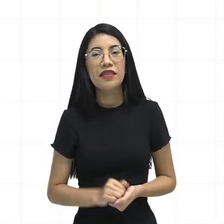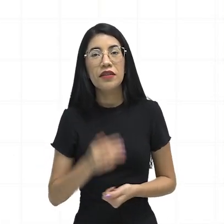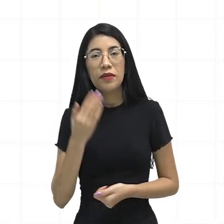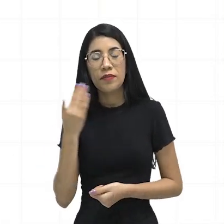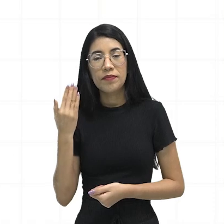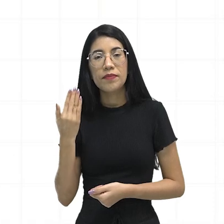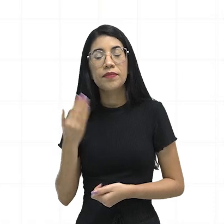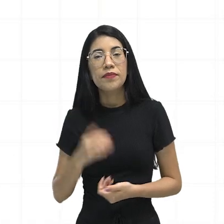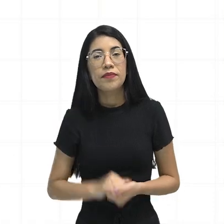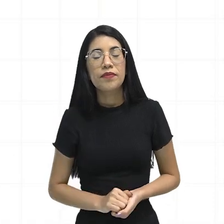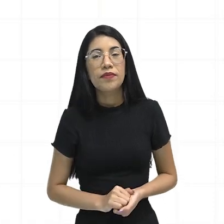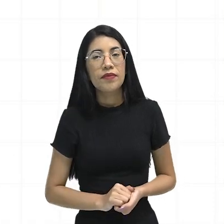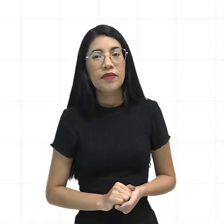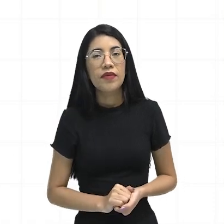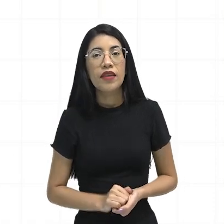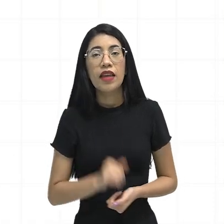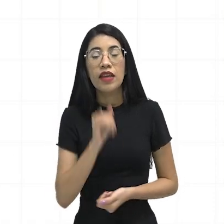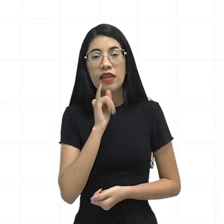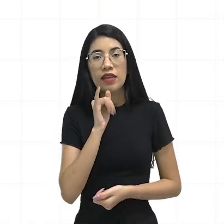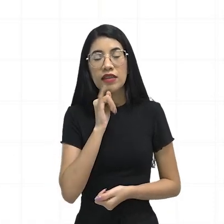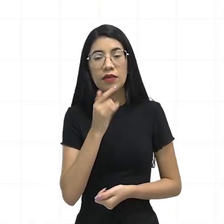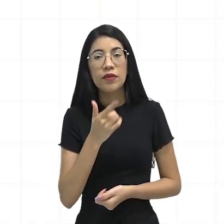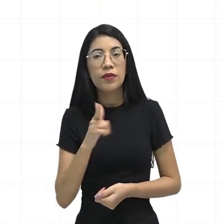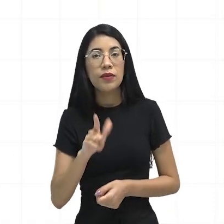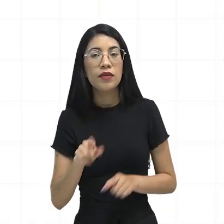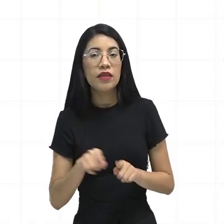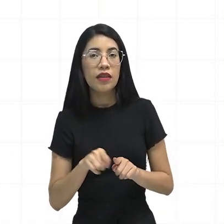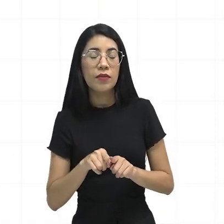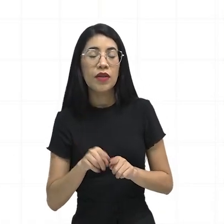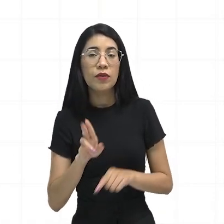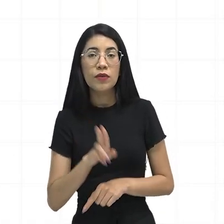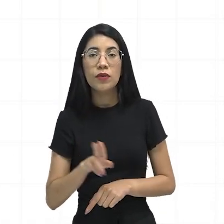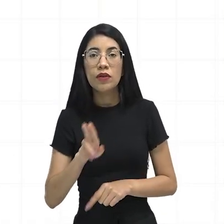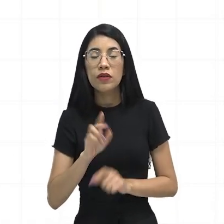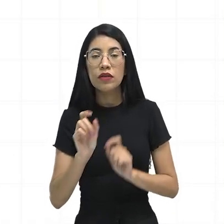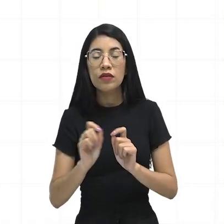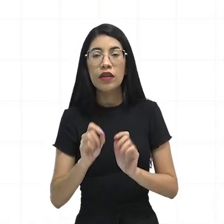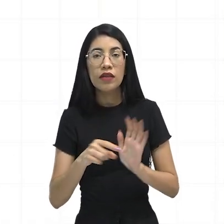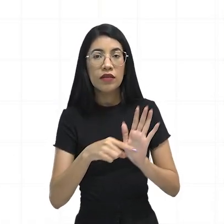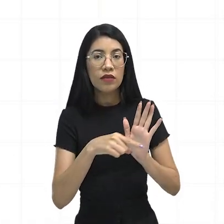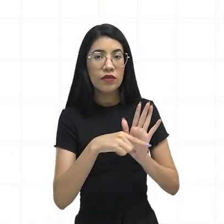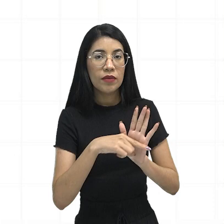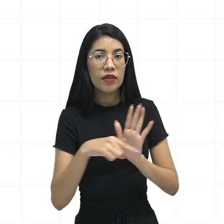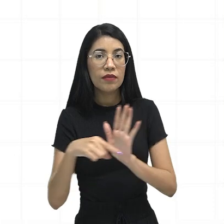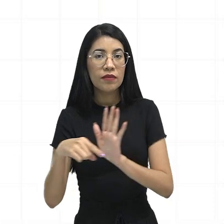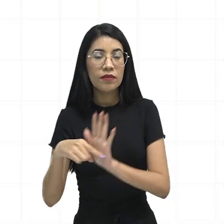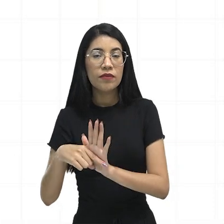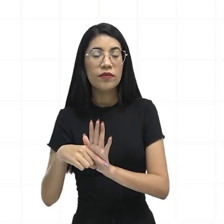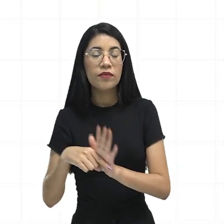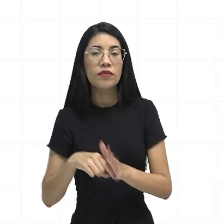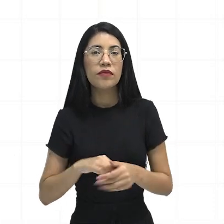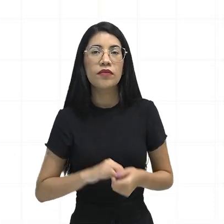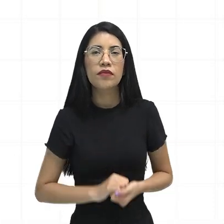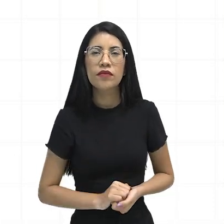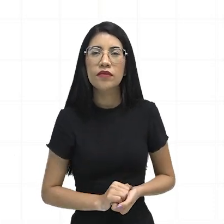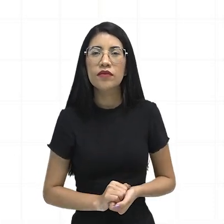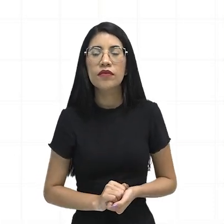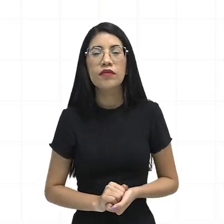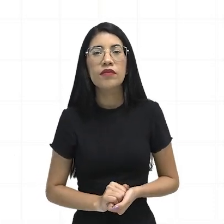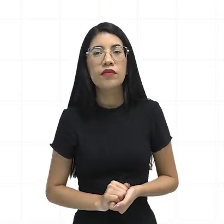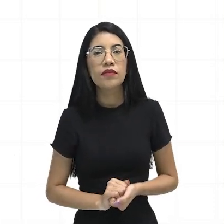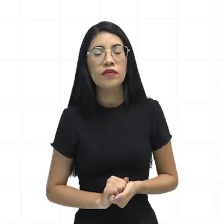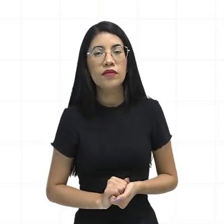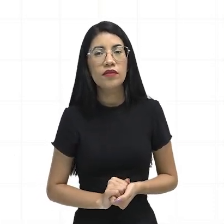B. Temos mais alguns exemplos. Agora vamos envolver a subtração entre as frações, que